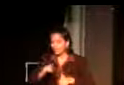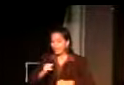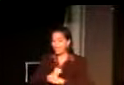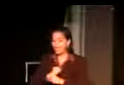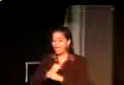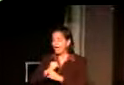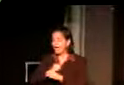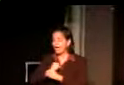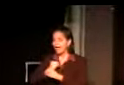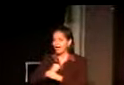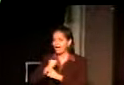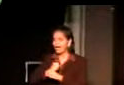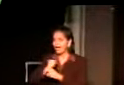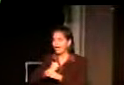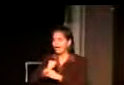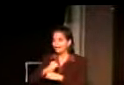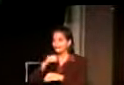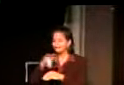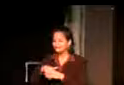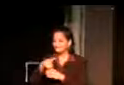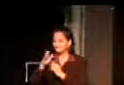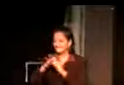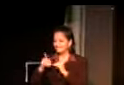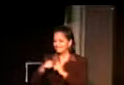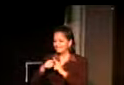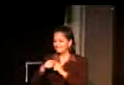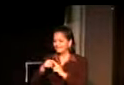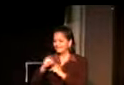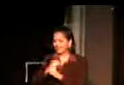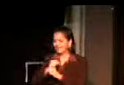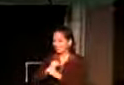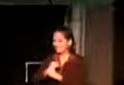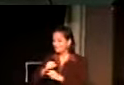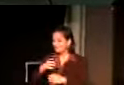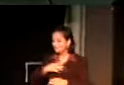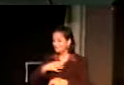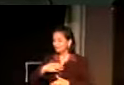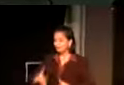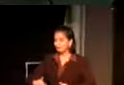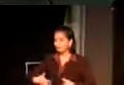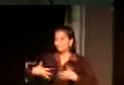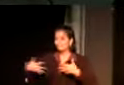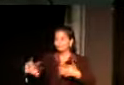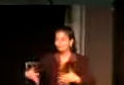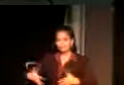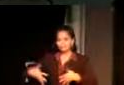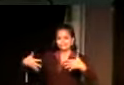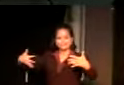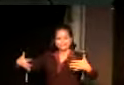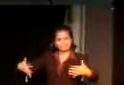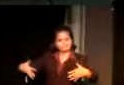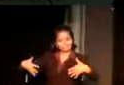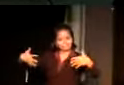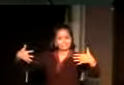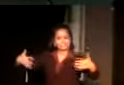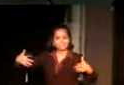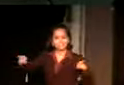não vem coerência da Confissão de Fé dos Pais aquilo que eles vivem em casa